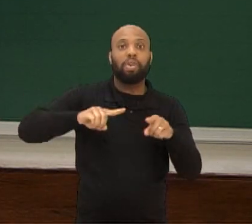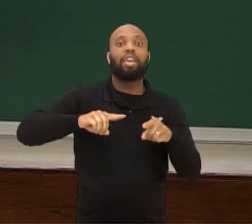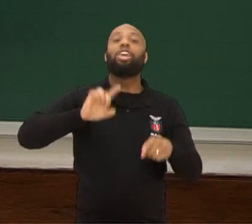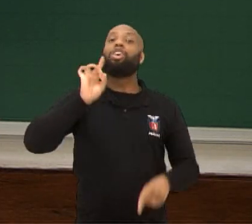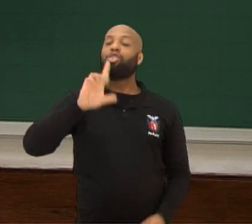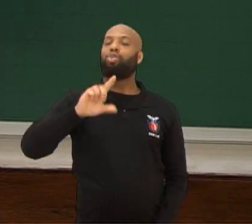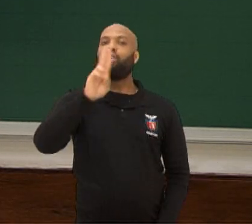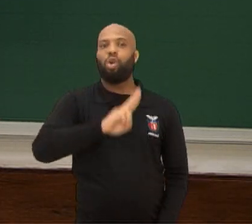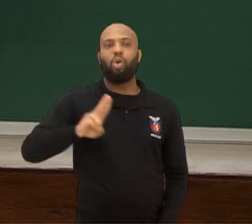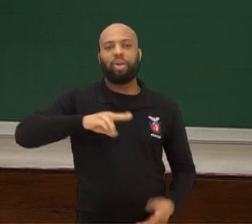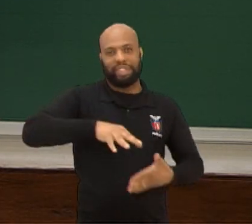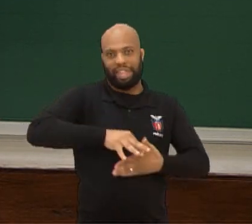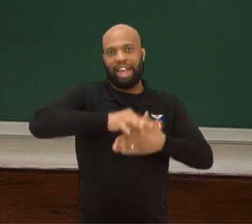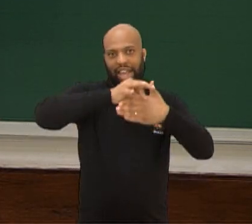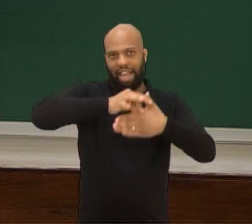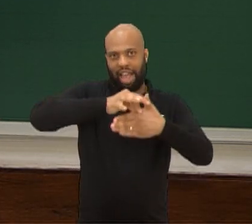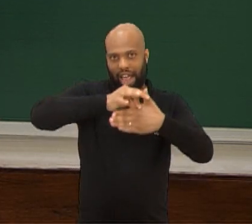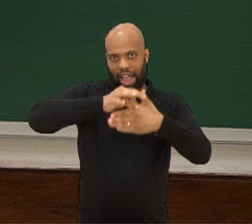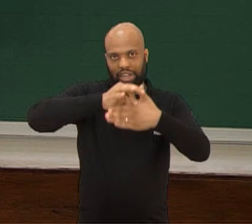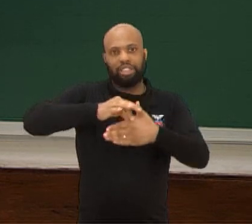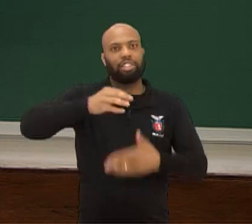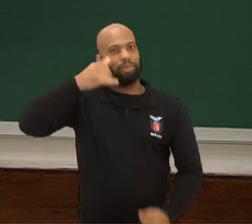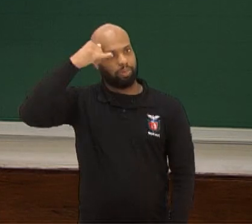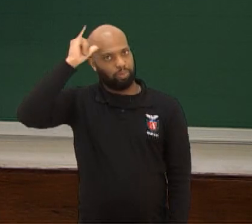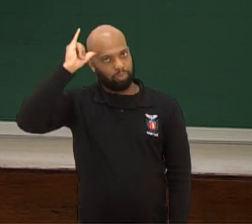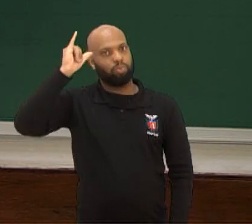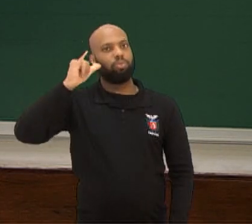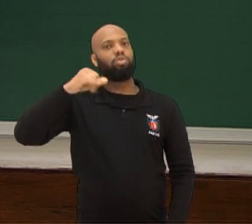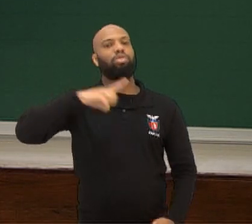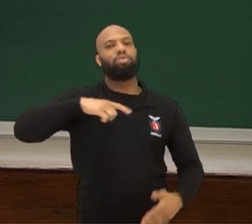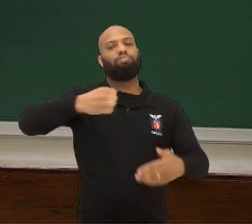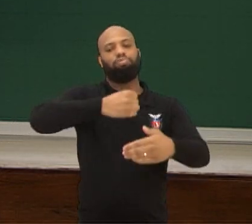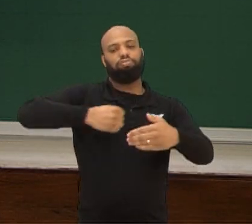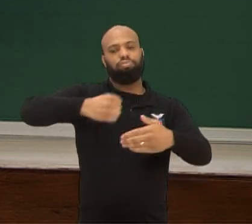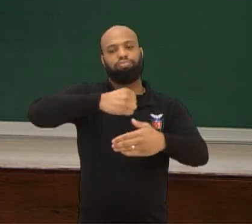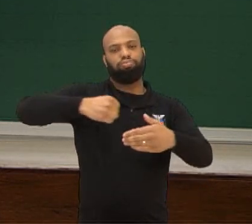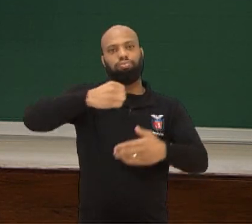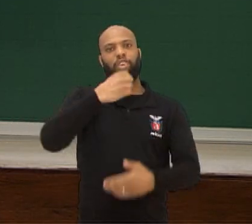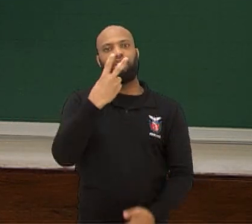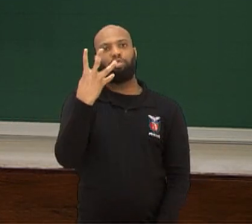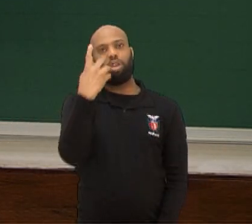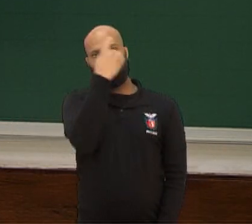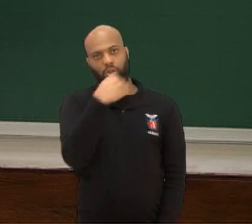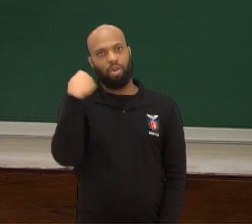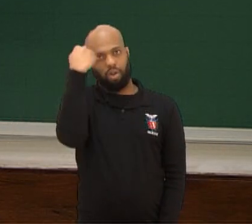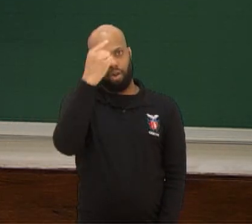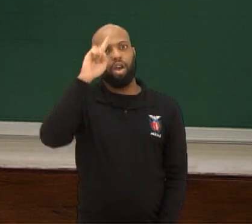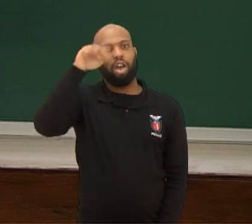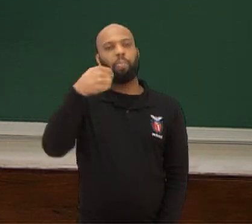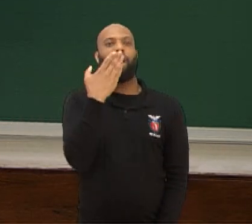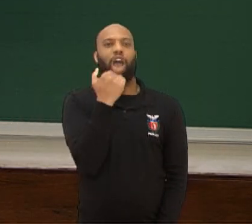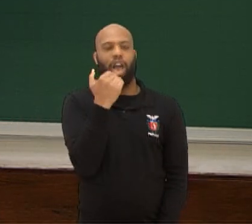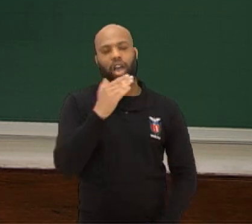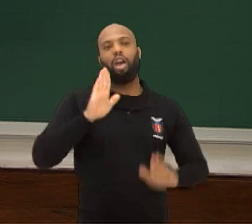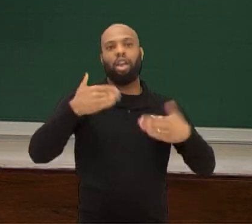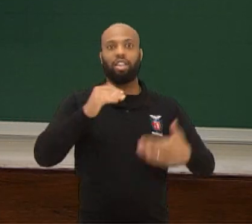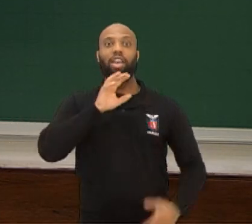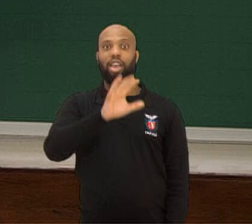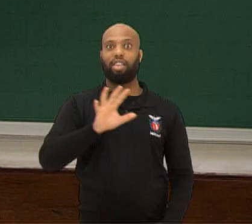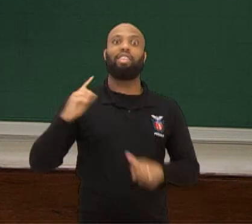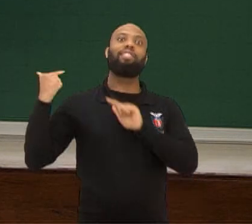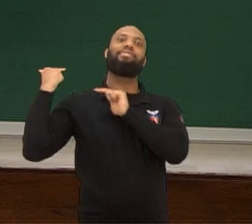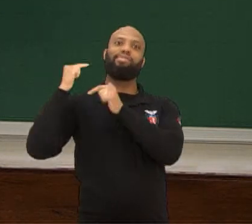lá a carne bovina, né? Que fica cozinhando lá durante 24 horas e depois é consumida. Então esse é o